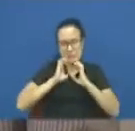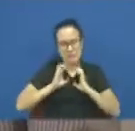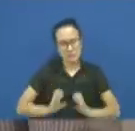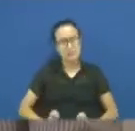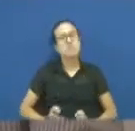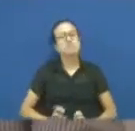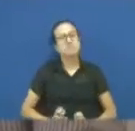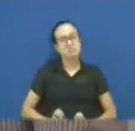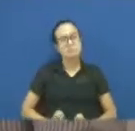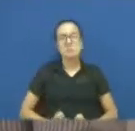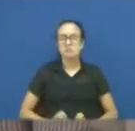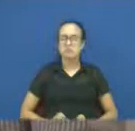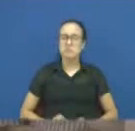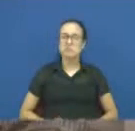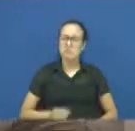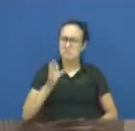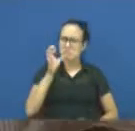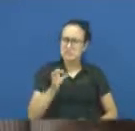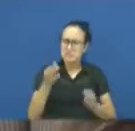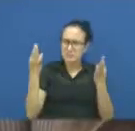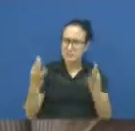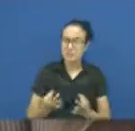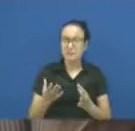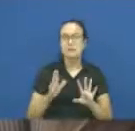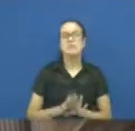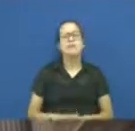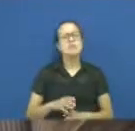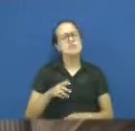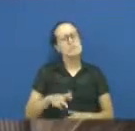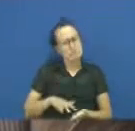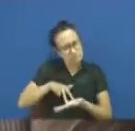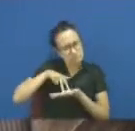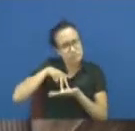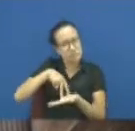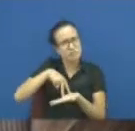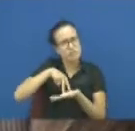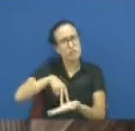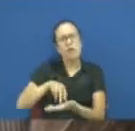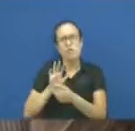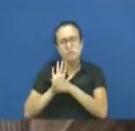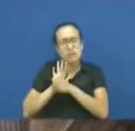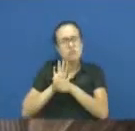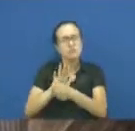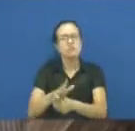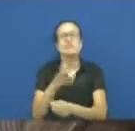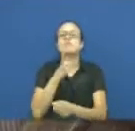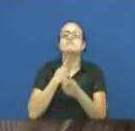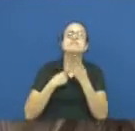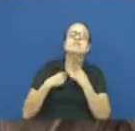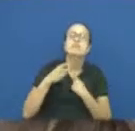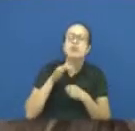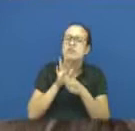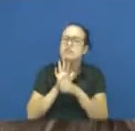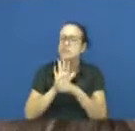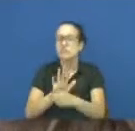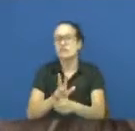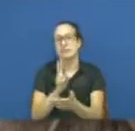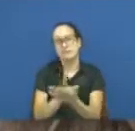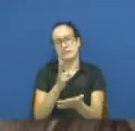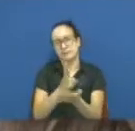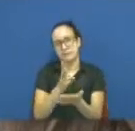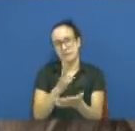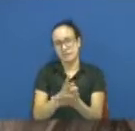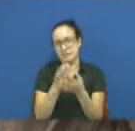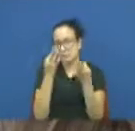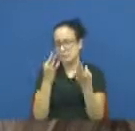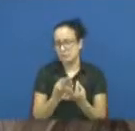do ser humano, sempre disposto a ajudar aqueles que mais precisavam. Sempre dedicado, correto e não